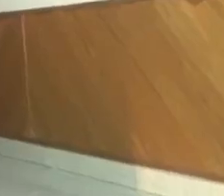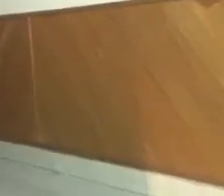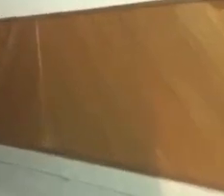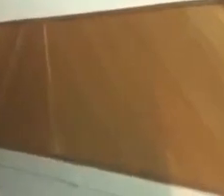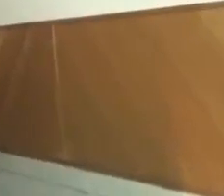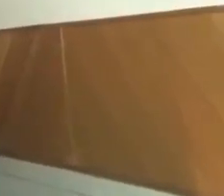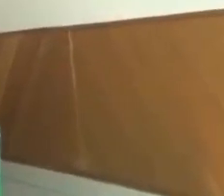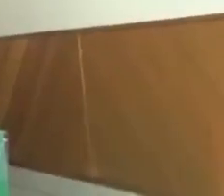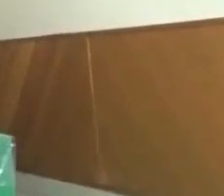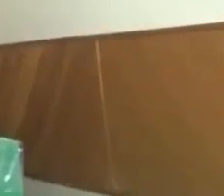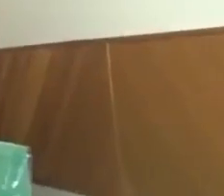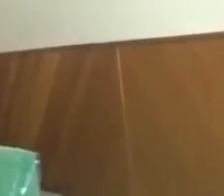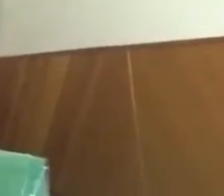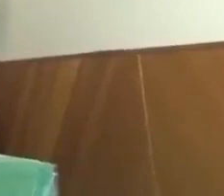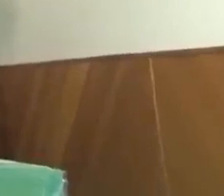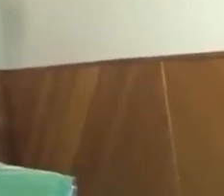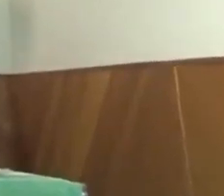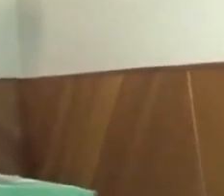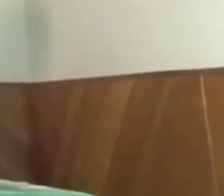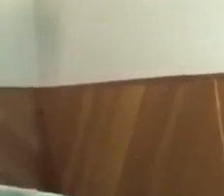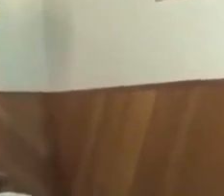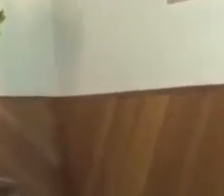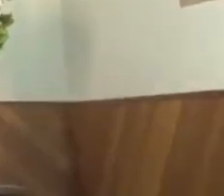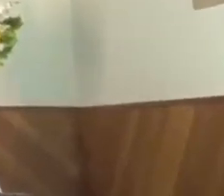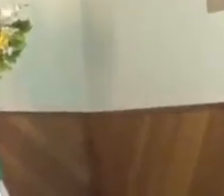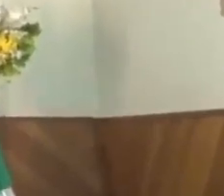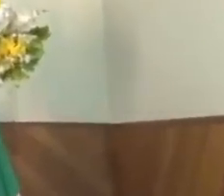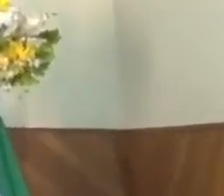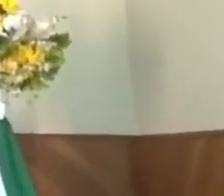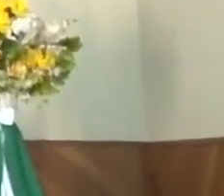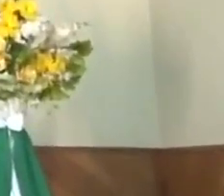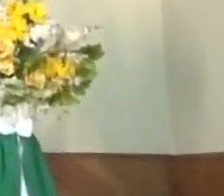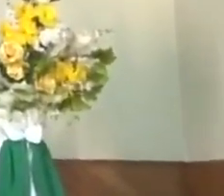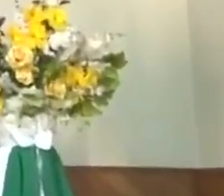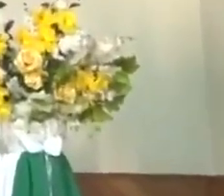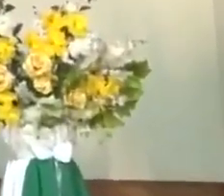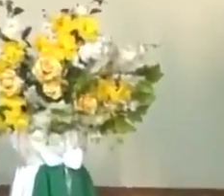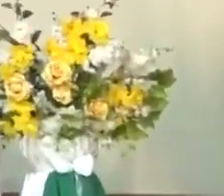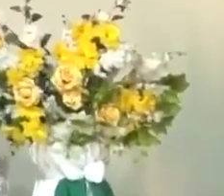escolhida também para ser a padroeira do município.